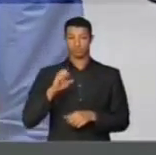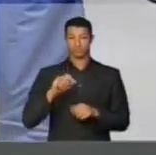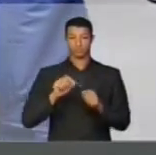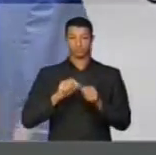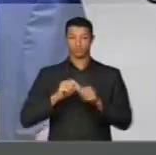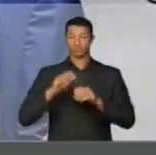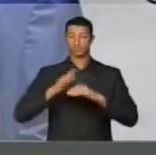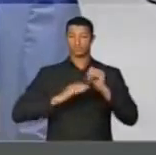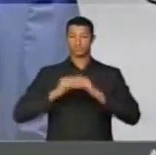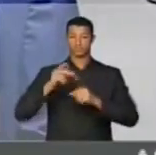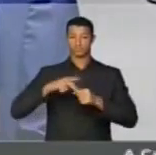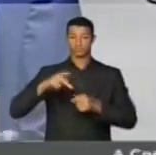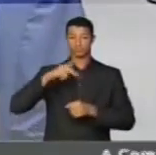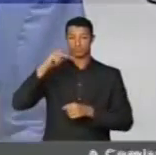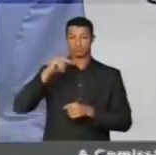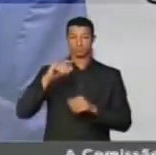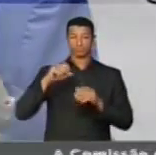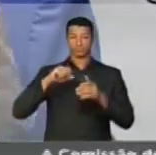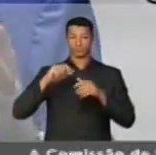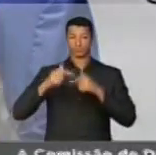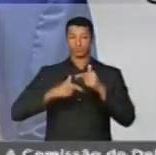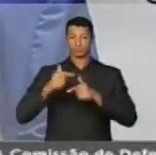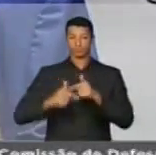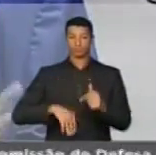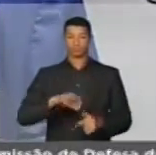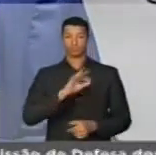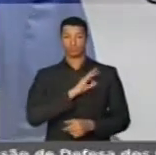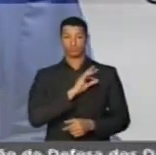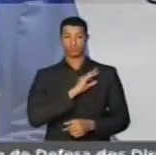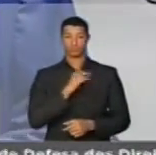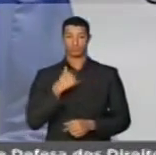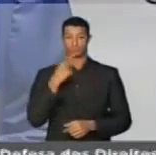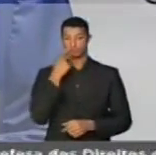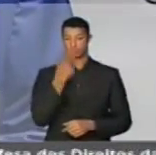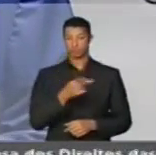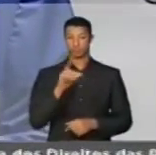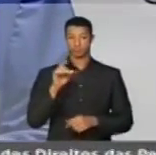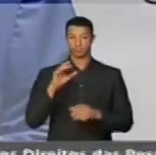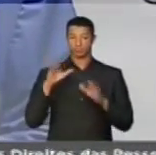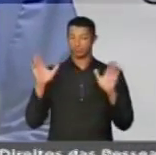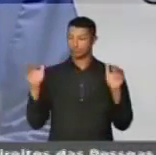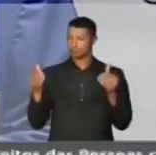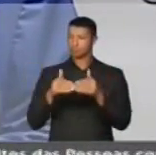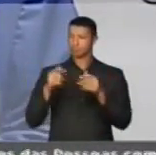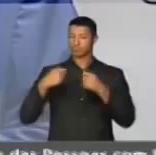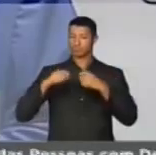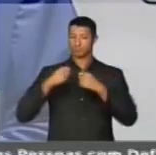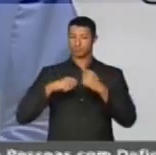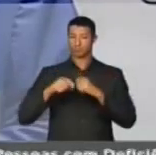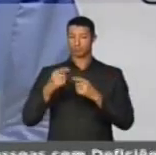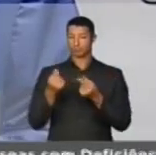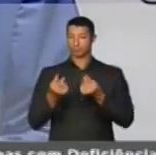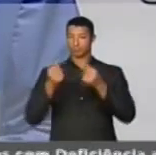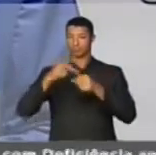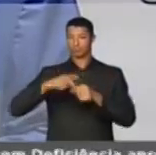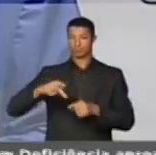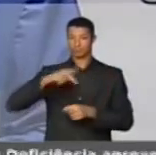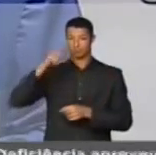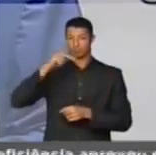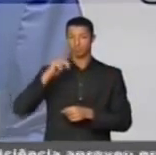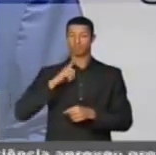sobre a Petrobras com relação à corrupção, claro, e o trabalho da Polícia Federal. Eu falei apenas da conjuntura econômica do preço do petróleo